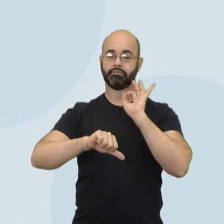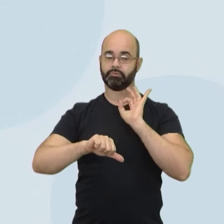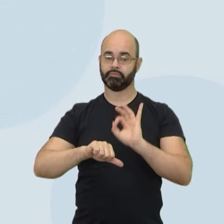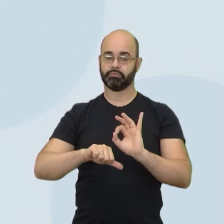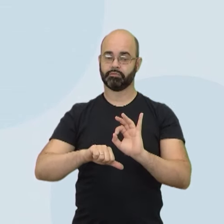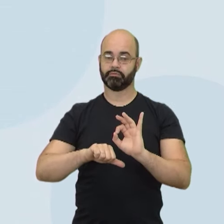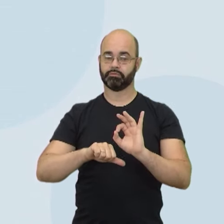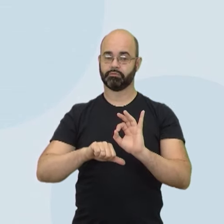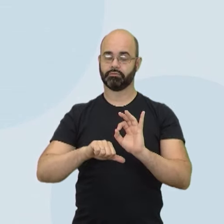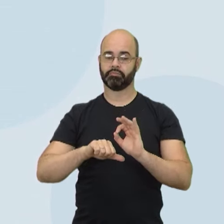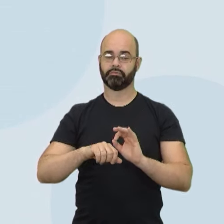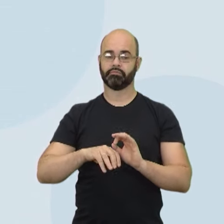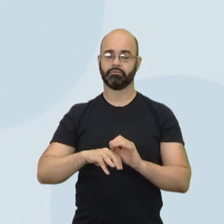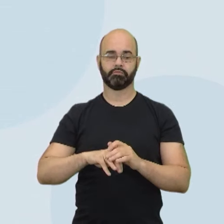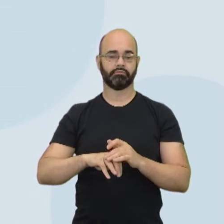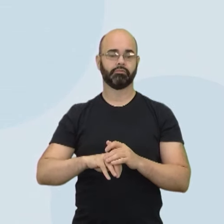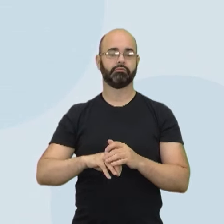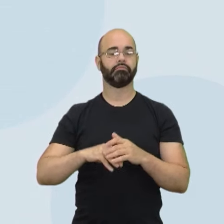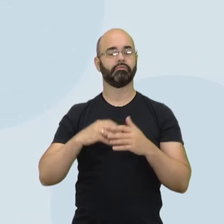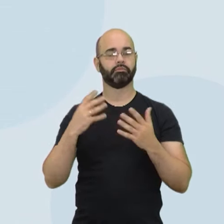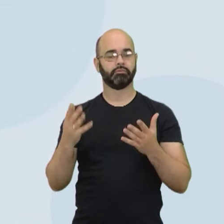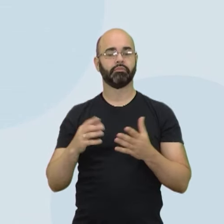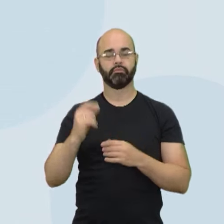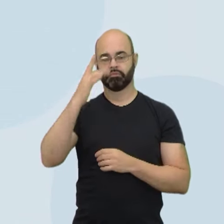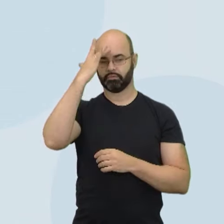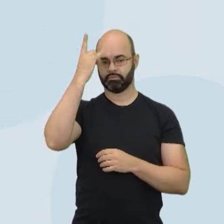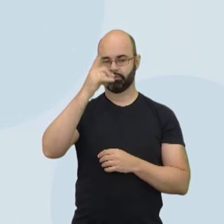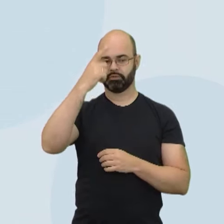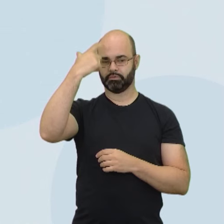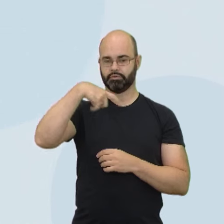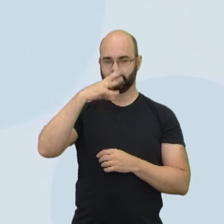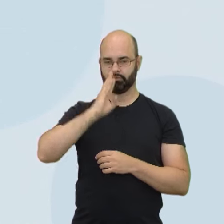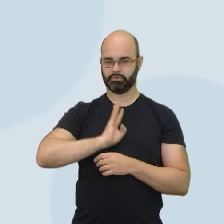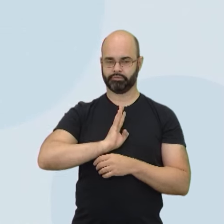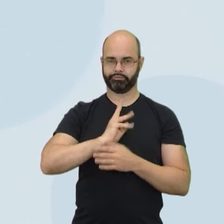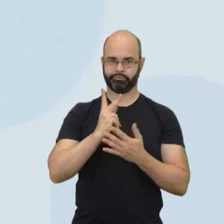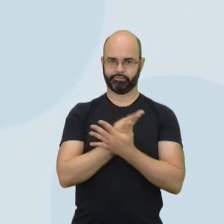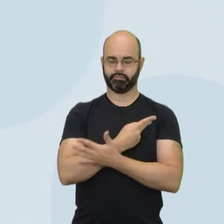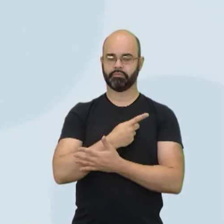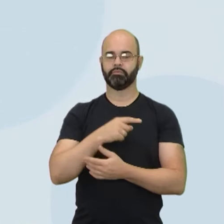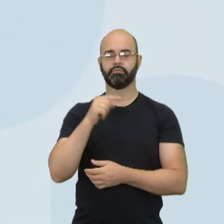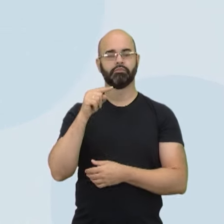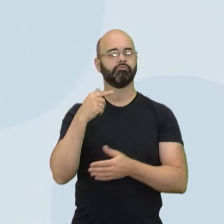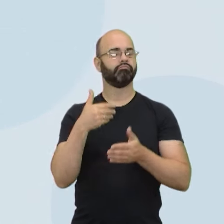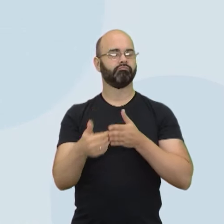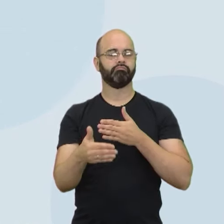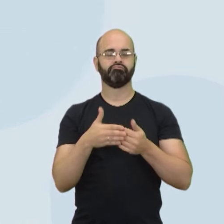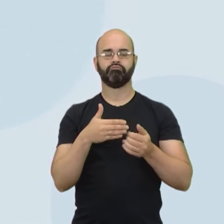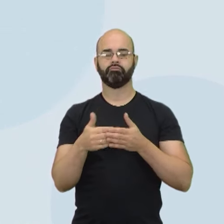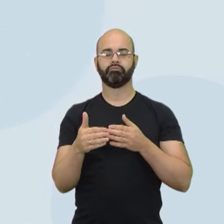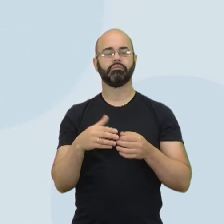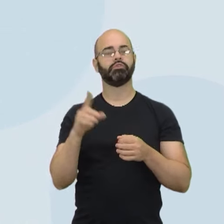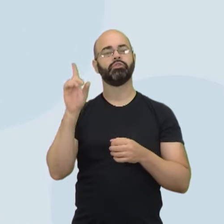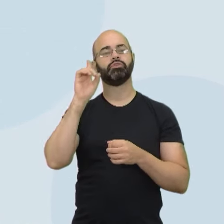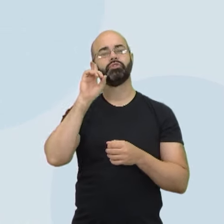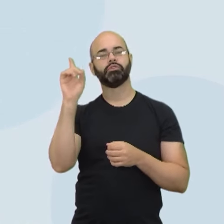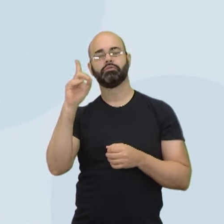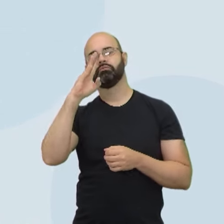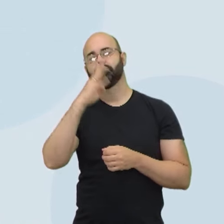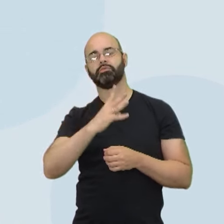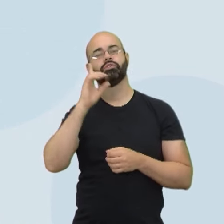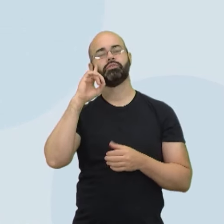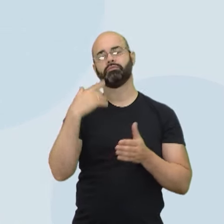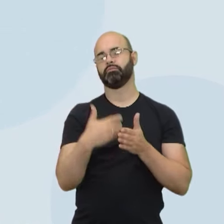não prescreve. Desse modo, os acusados podem ser responsabilizados independentemente da data da